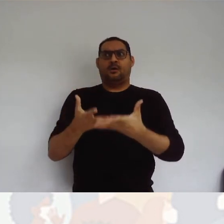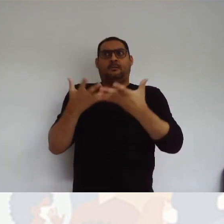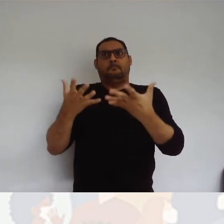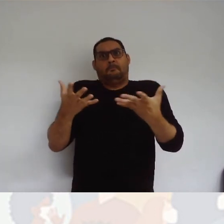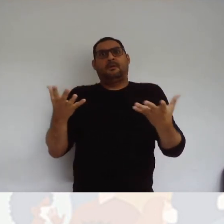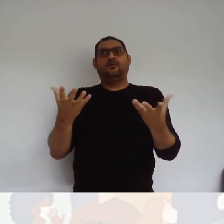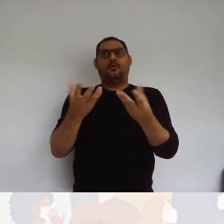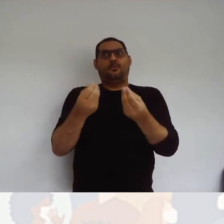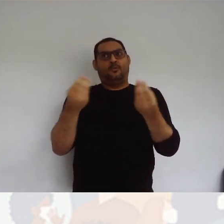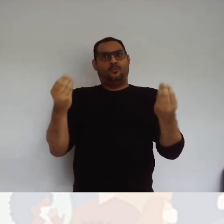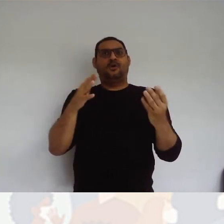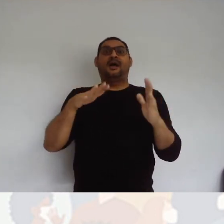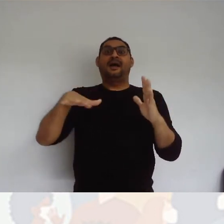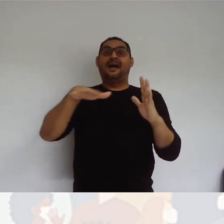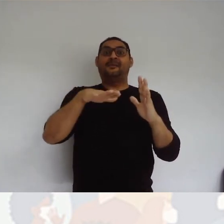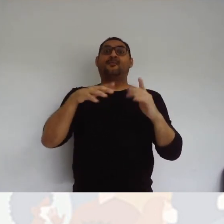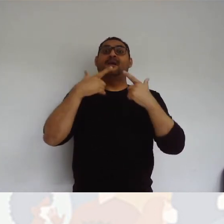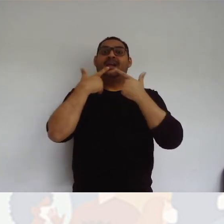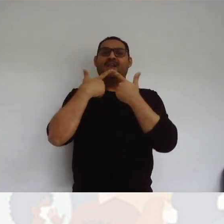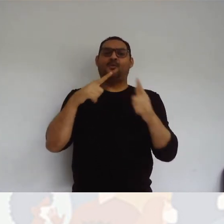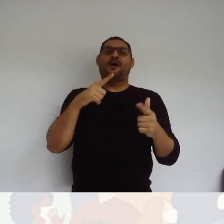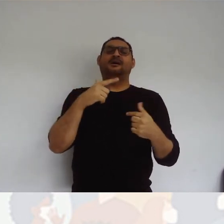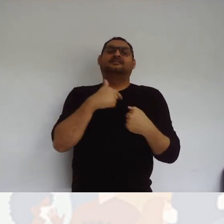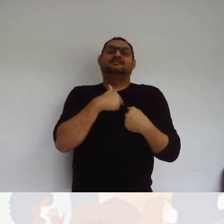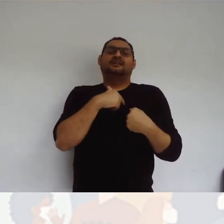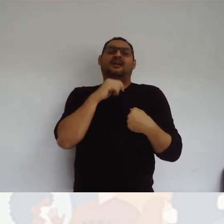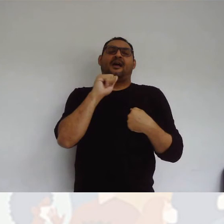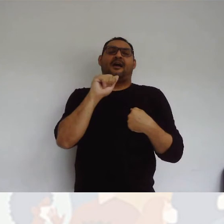no campo da linguagem.